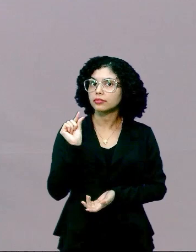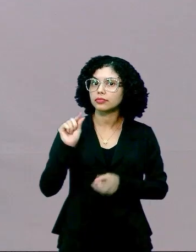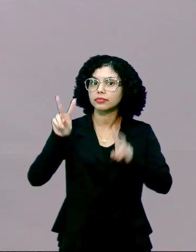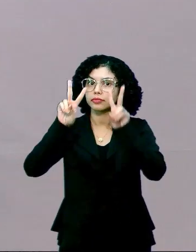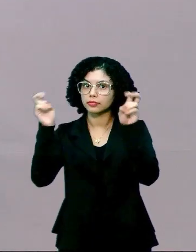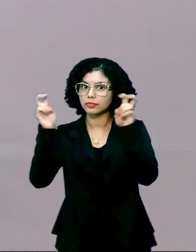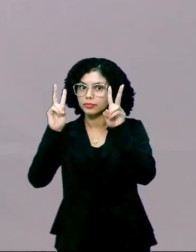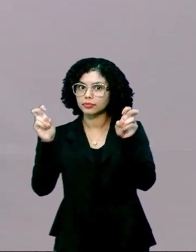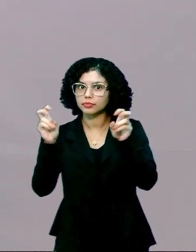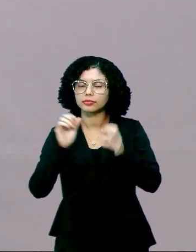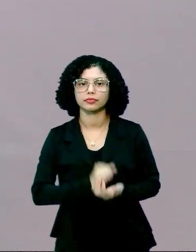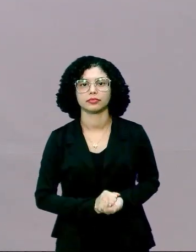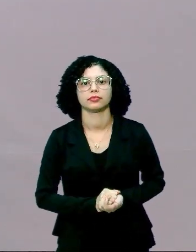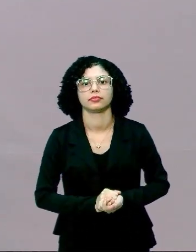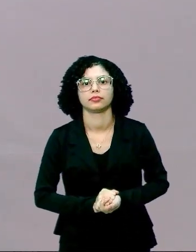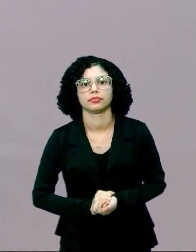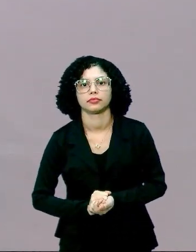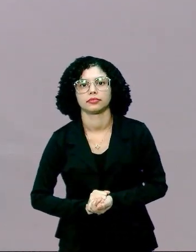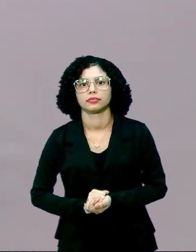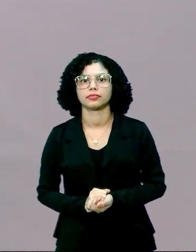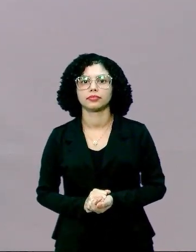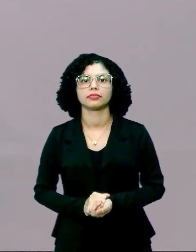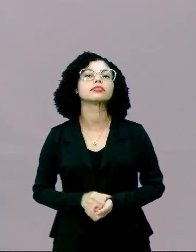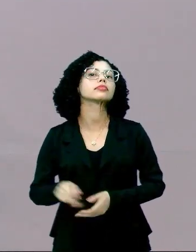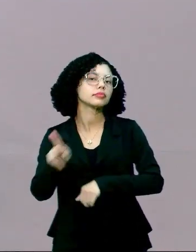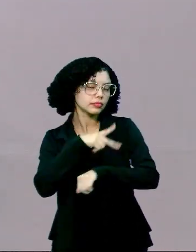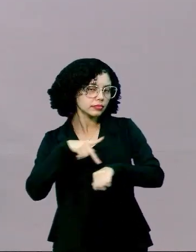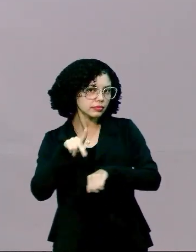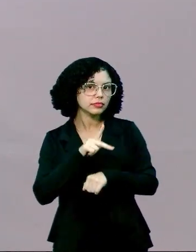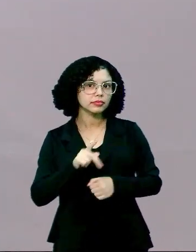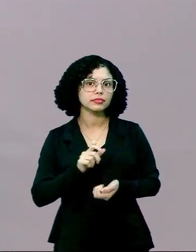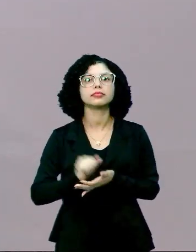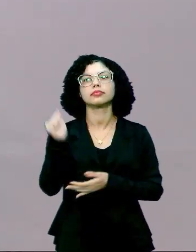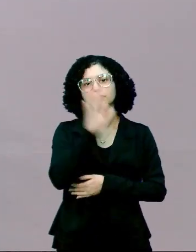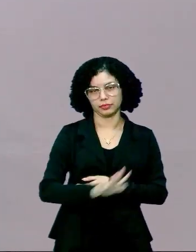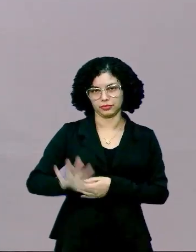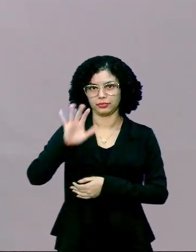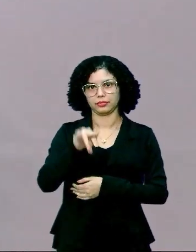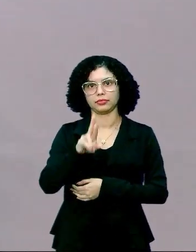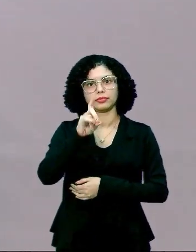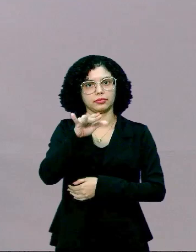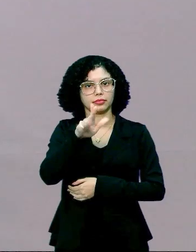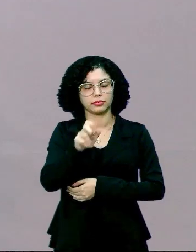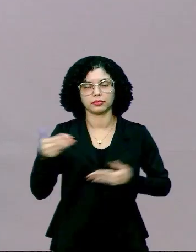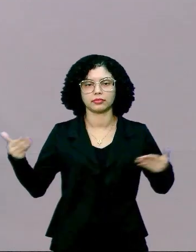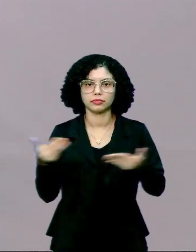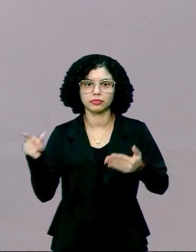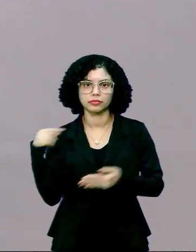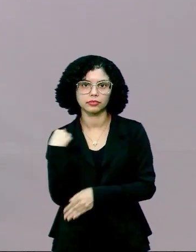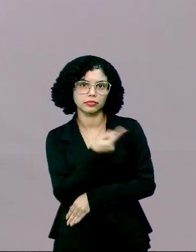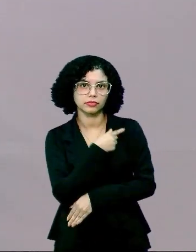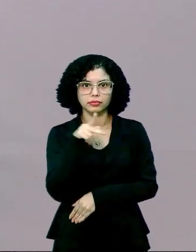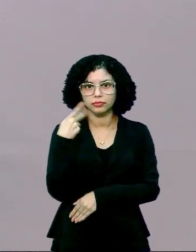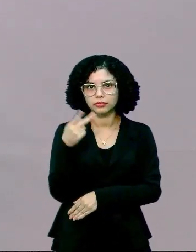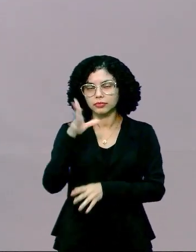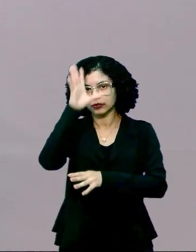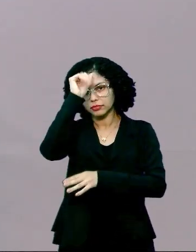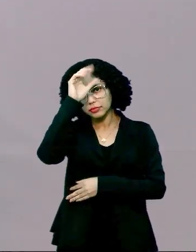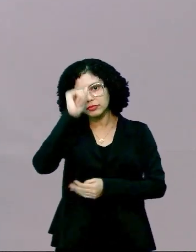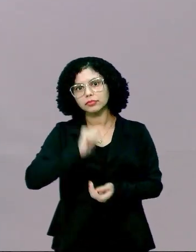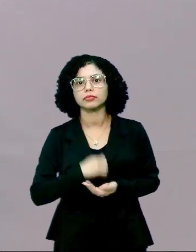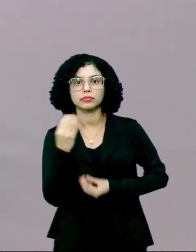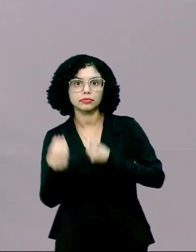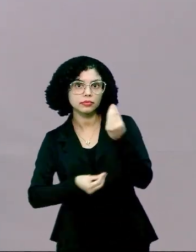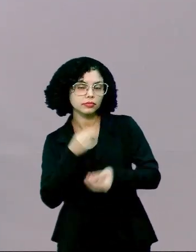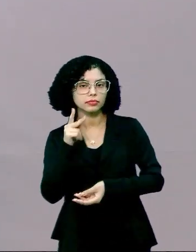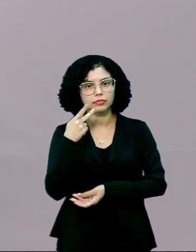sobre countries and nationalities, países e nacionalidades. Na aula de hoje nós vamos aprender